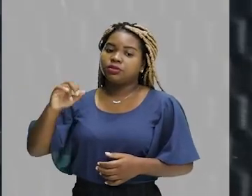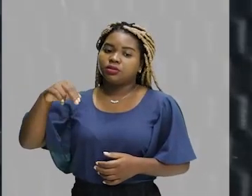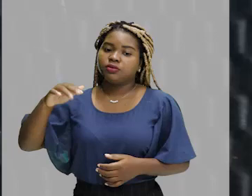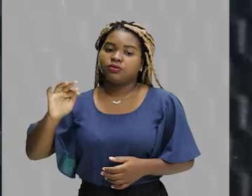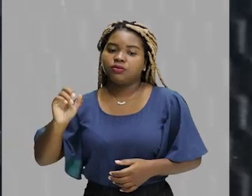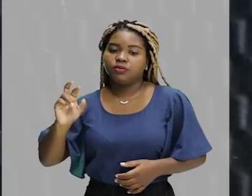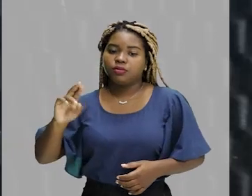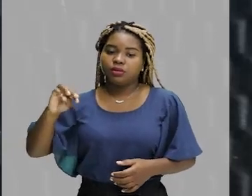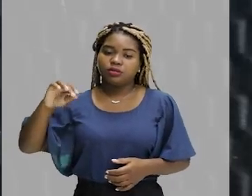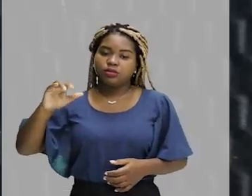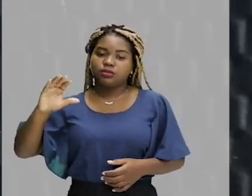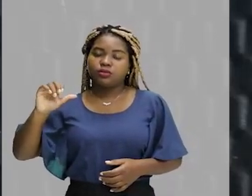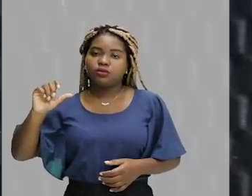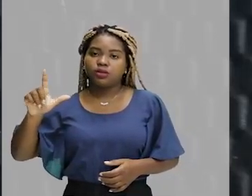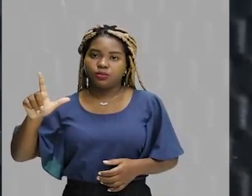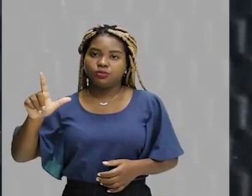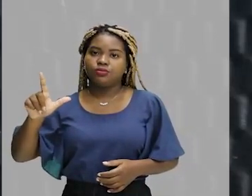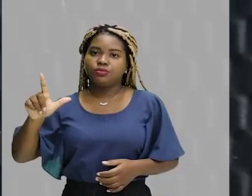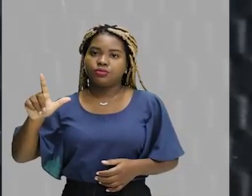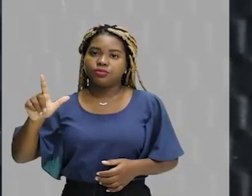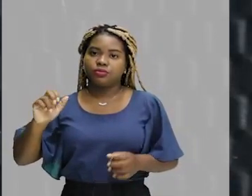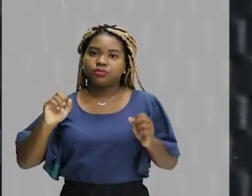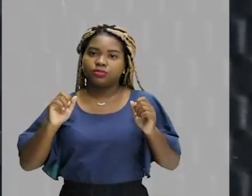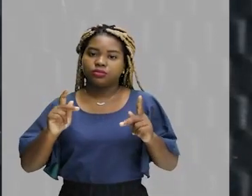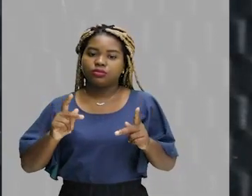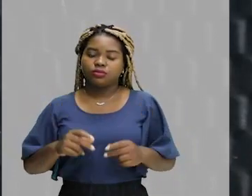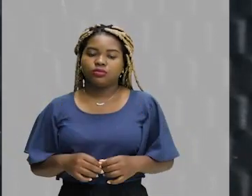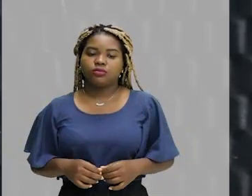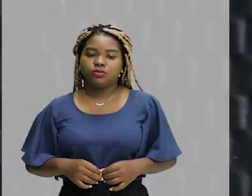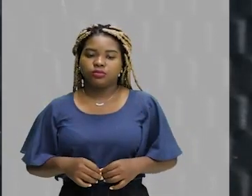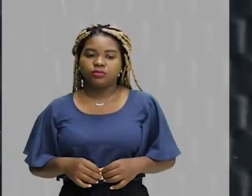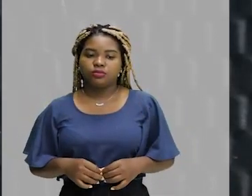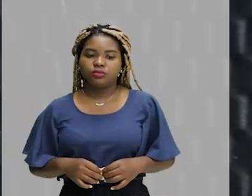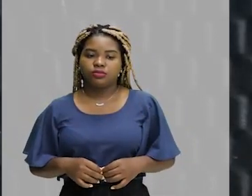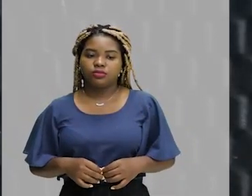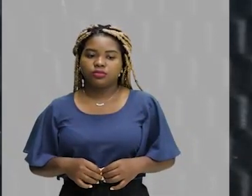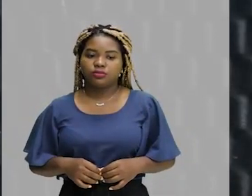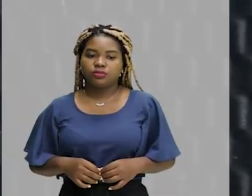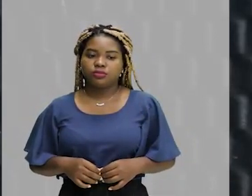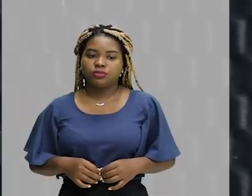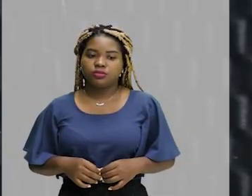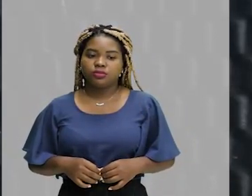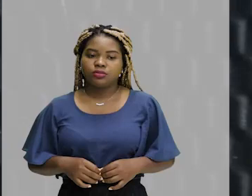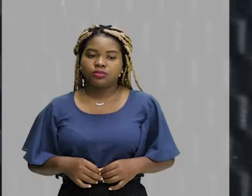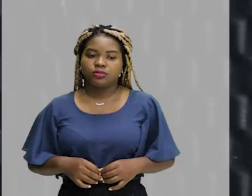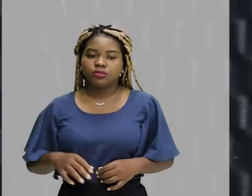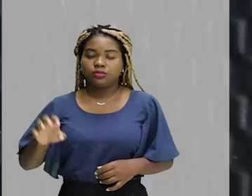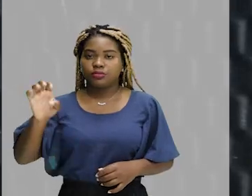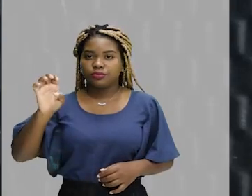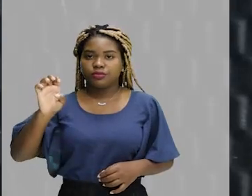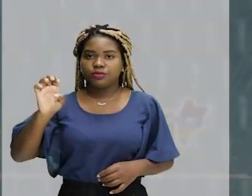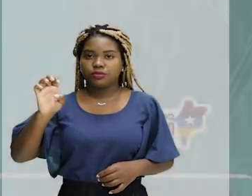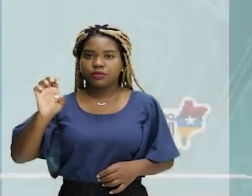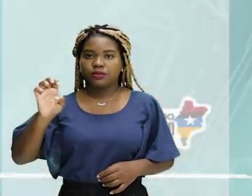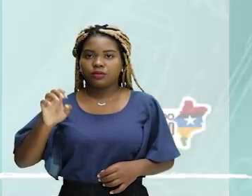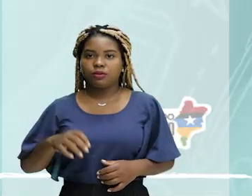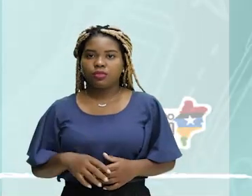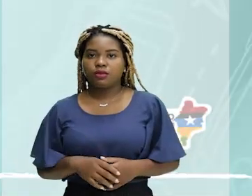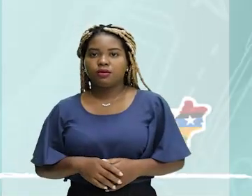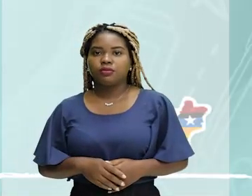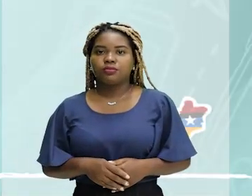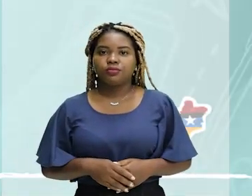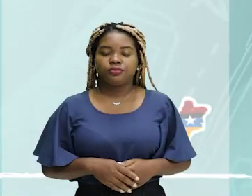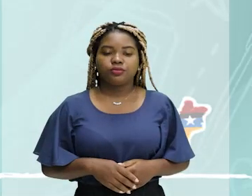técnico, que ele é muito importante, e você vai perceber que ele estará presente o tempo inteiro. Ok? Show? Letra E.